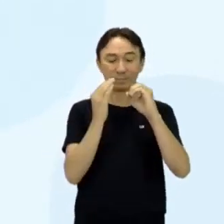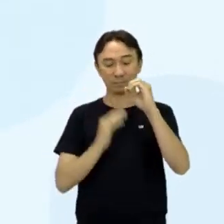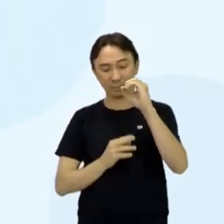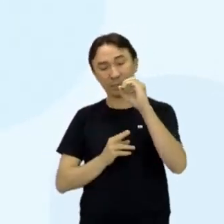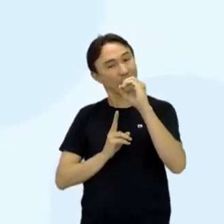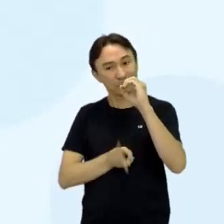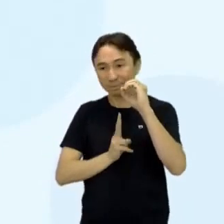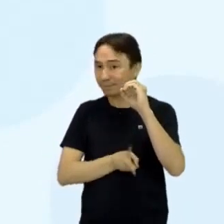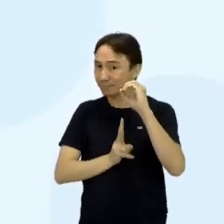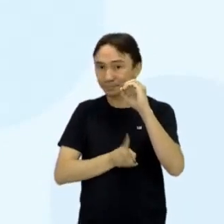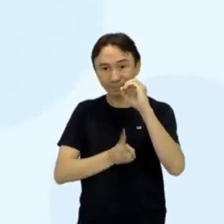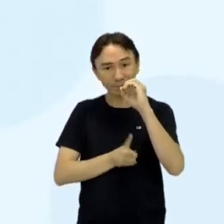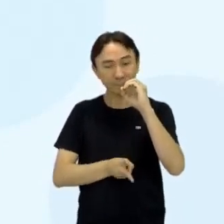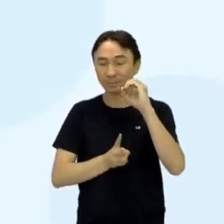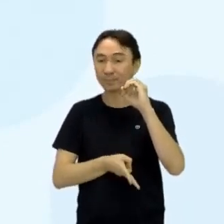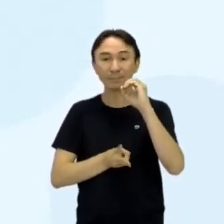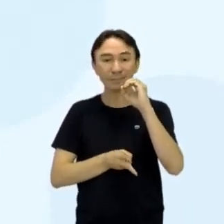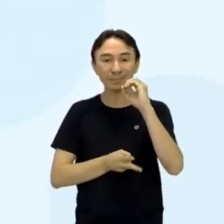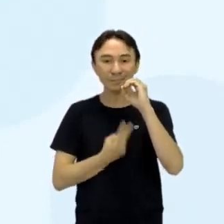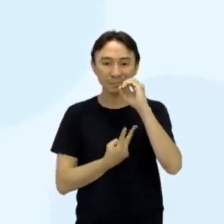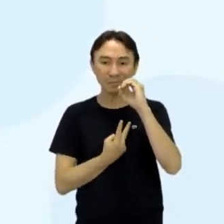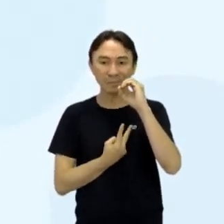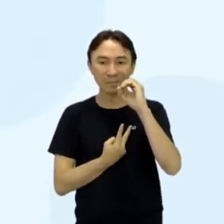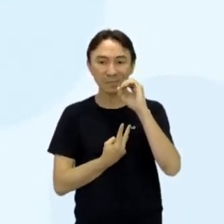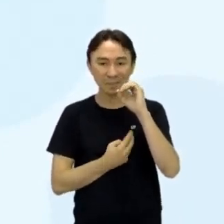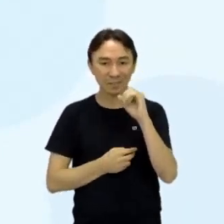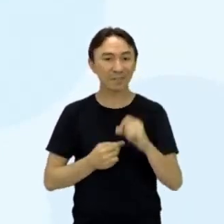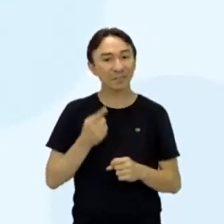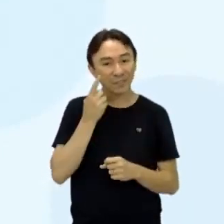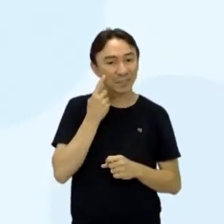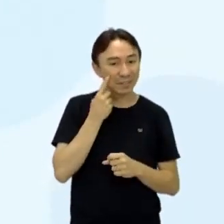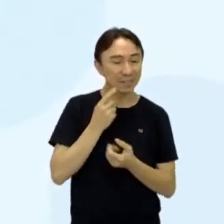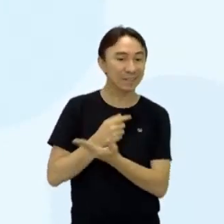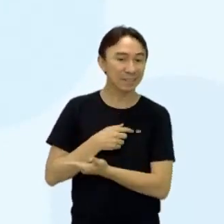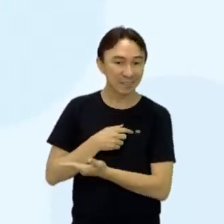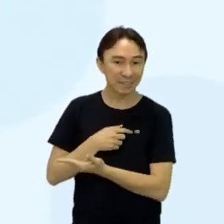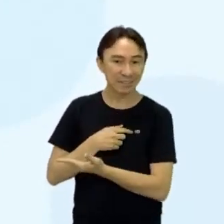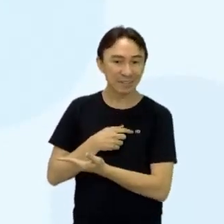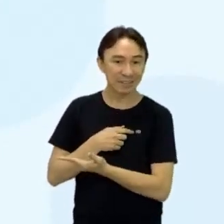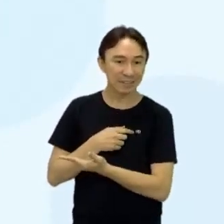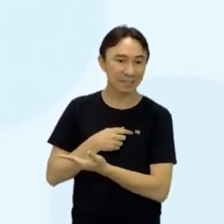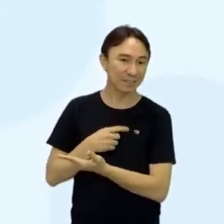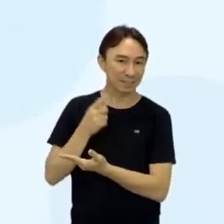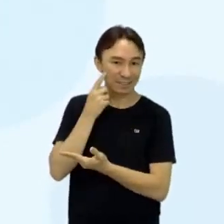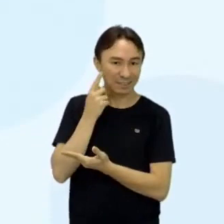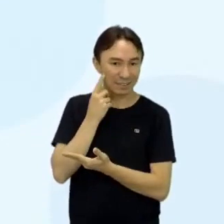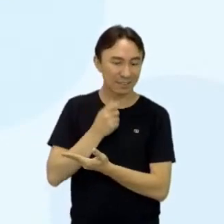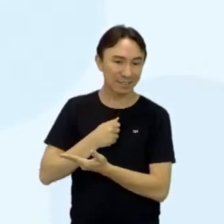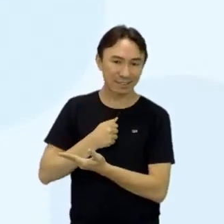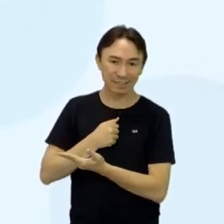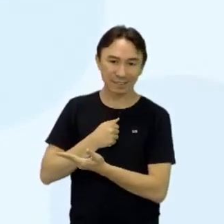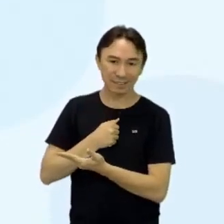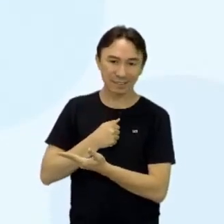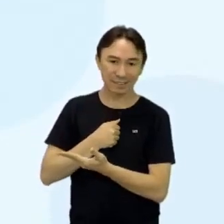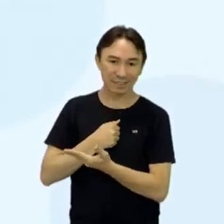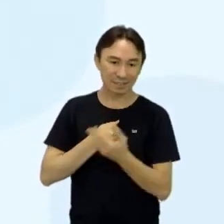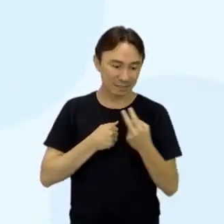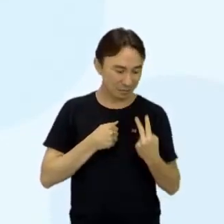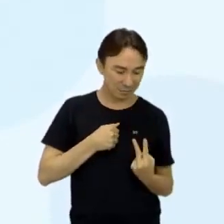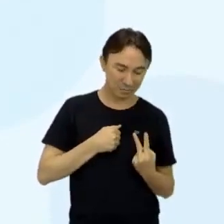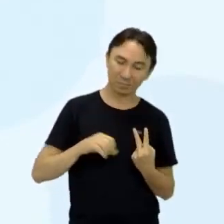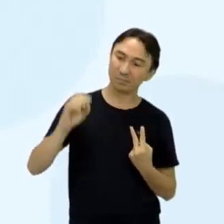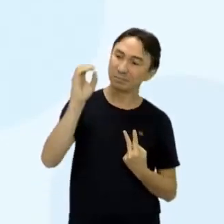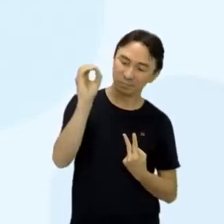E repare que nas divisões, o número aqui de baixo, né, o resto, nunca pode ser maior que o divisor, tá certo?